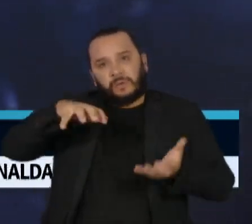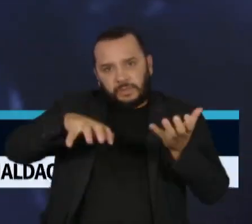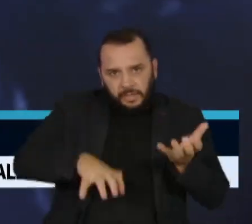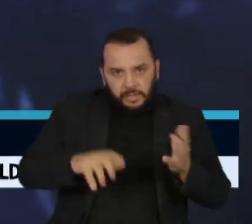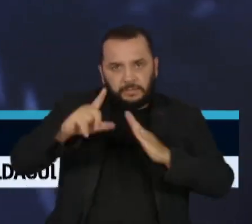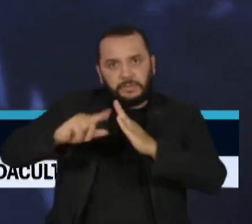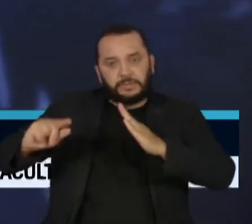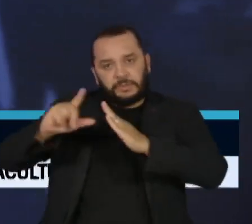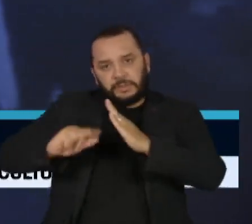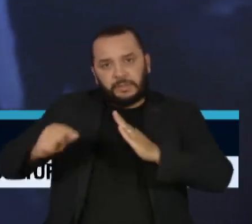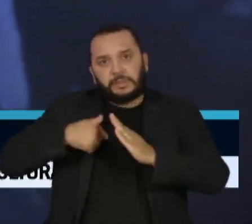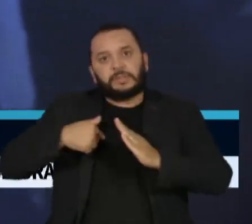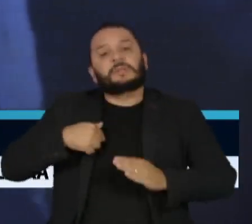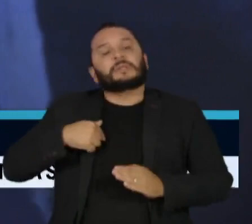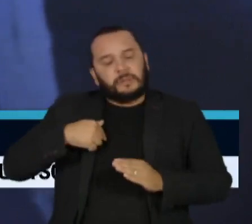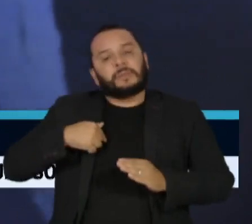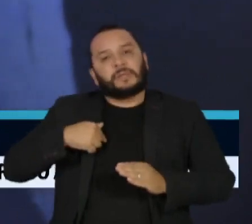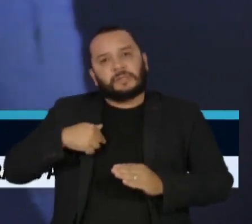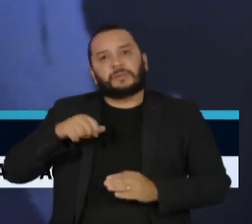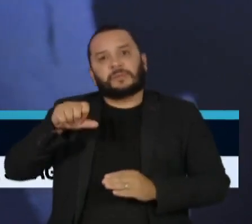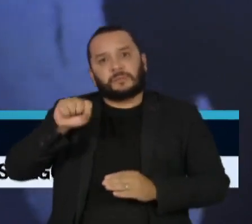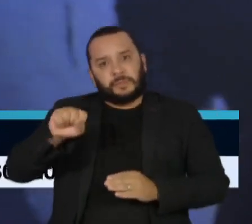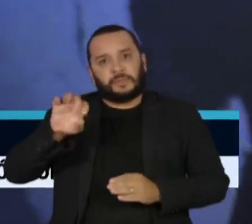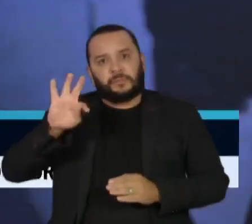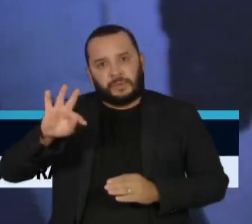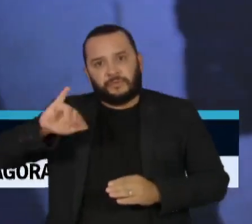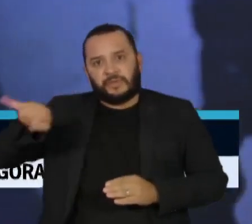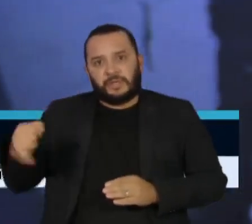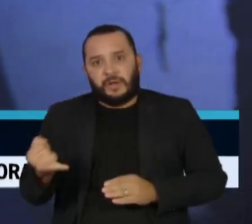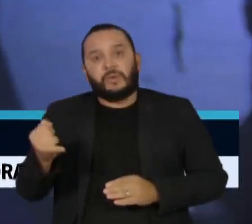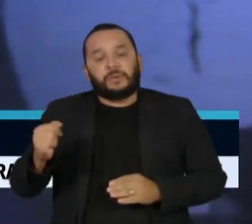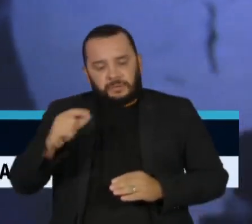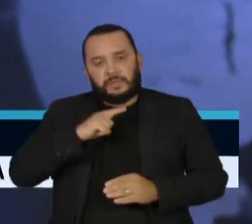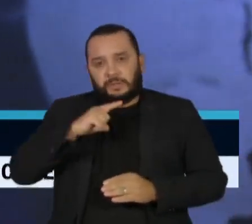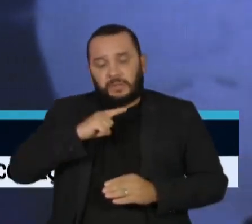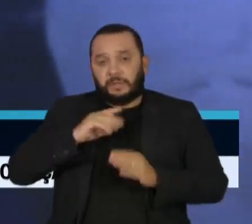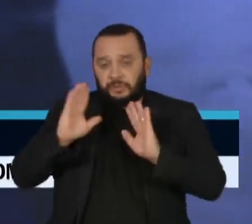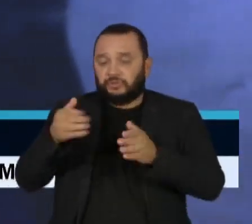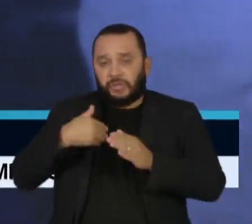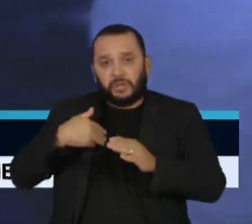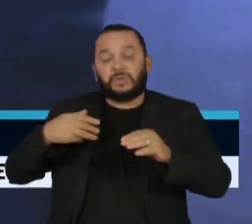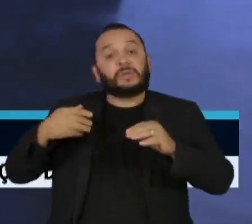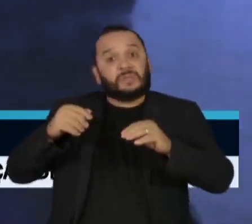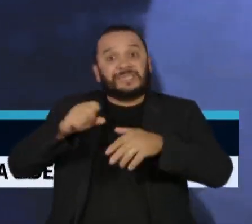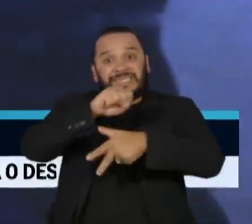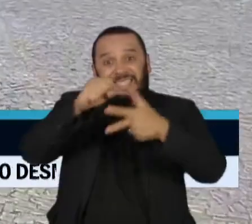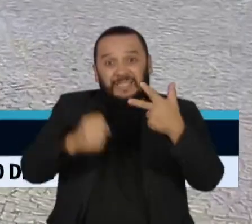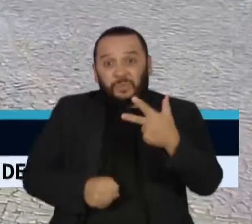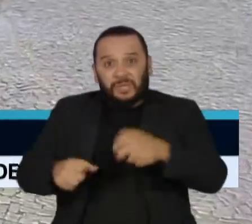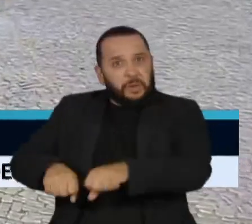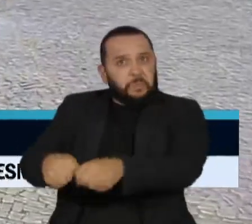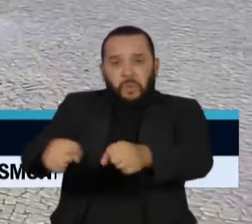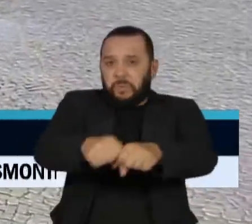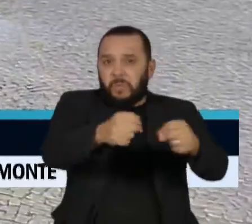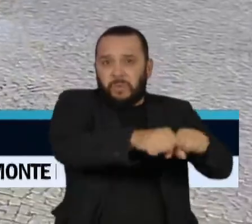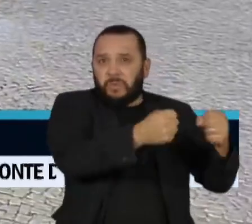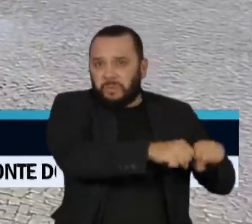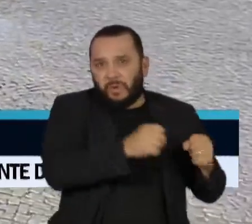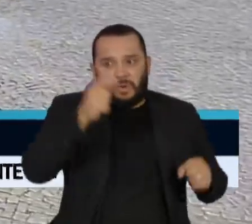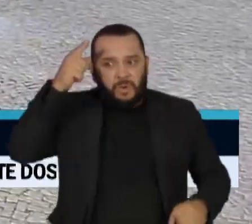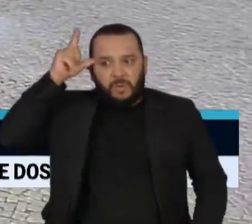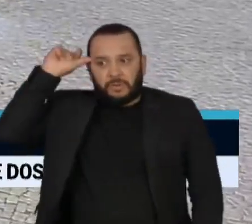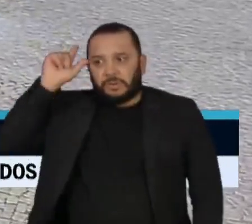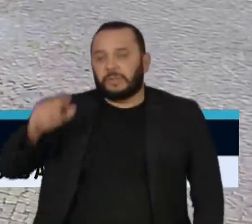Federal. Os prédios que abrigam os três poderes ficaram totalmente destruídos após os atos de vandalismo de ontem. Dia